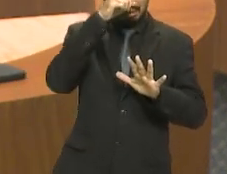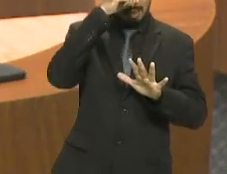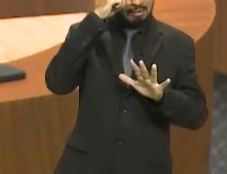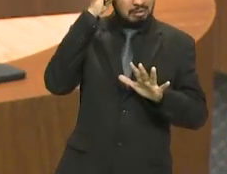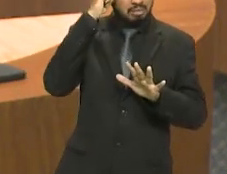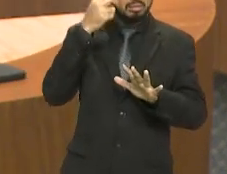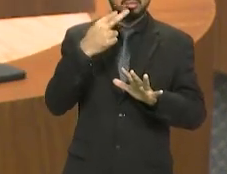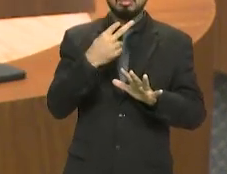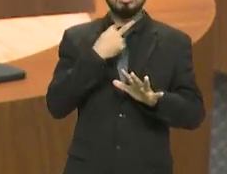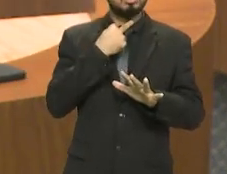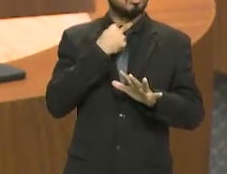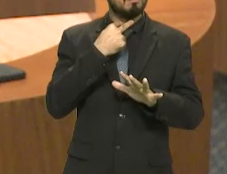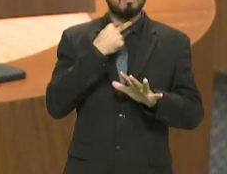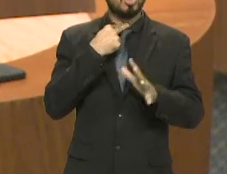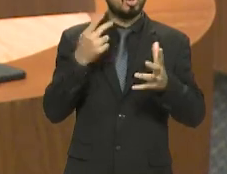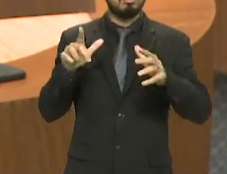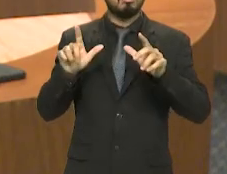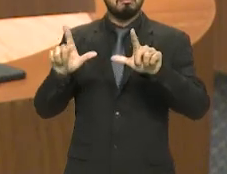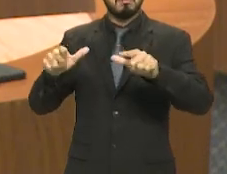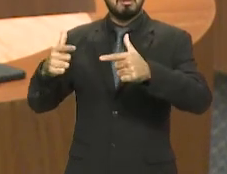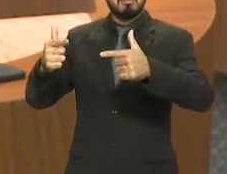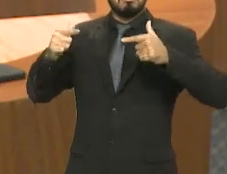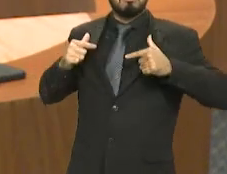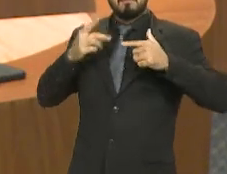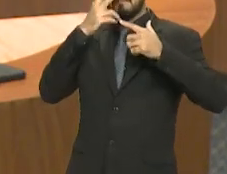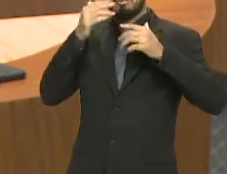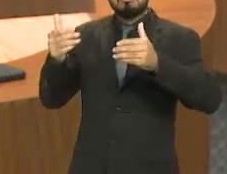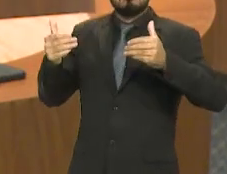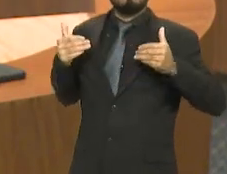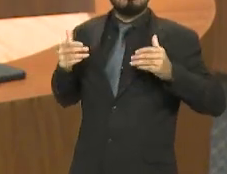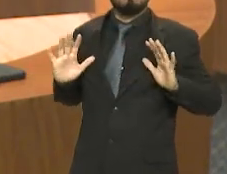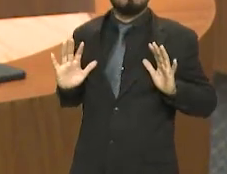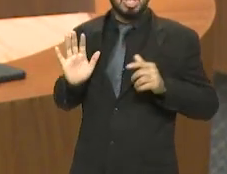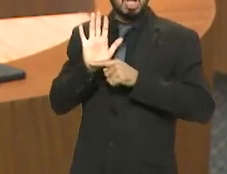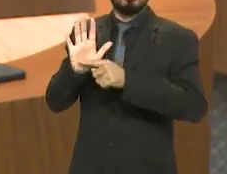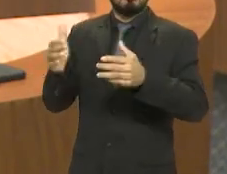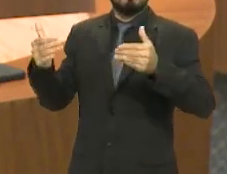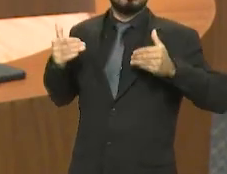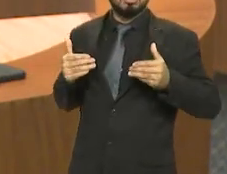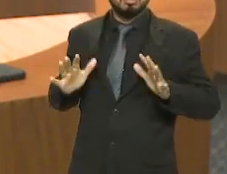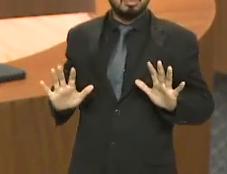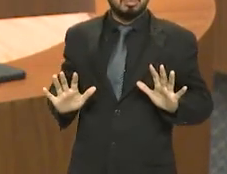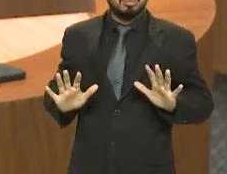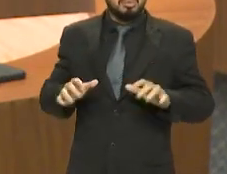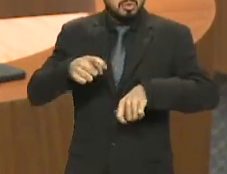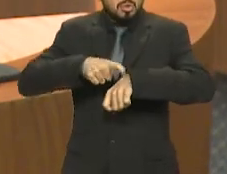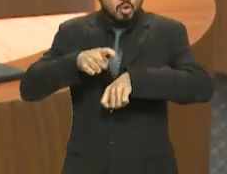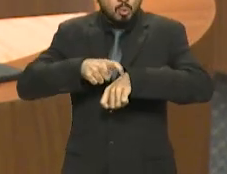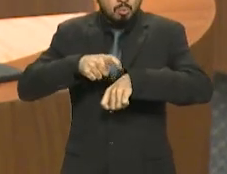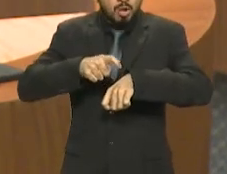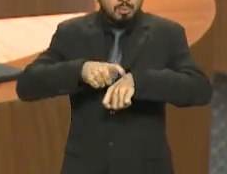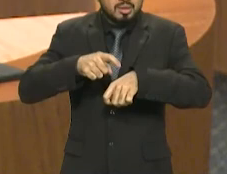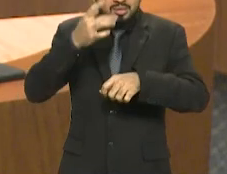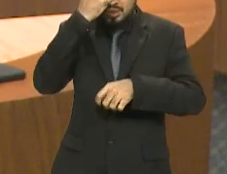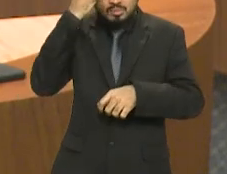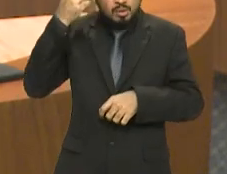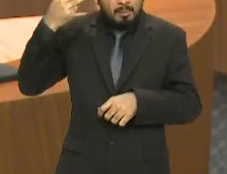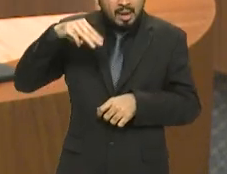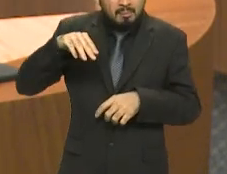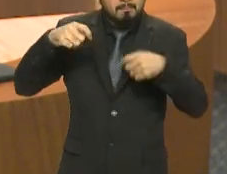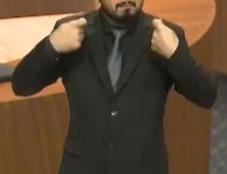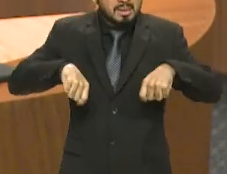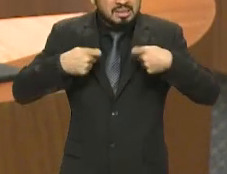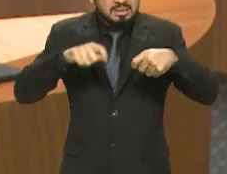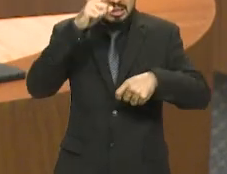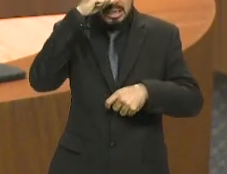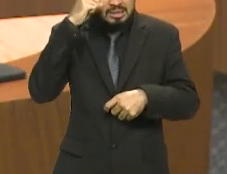negar, neste momento, que seus irmãos maranhenses, conterrâneos que são dela, precisam dela para continuar esse